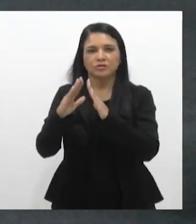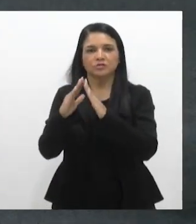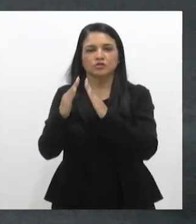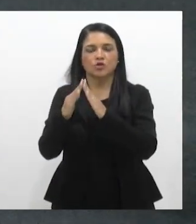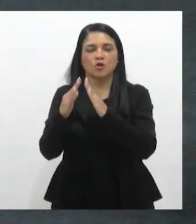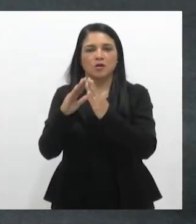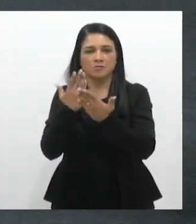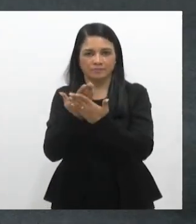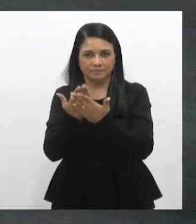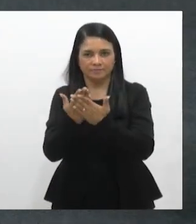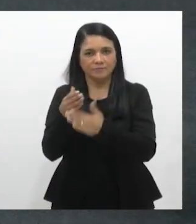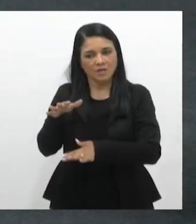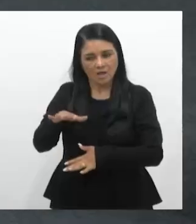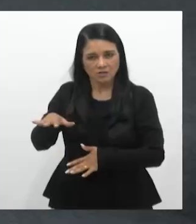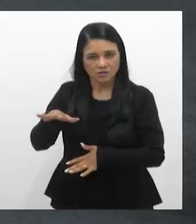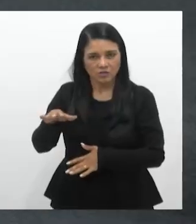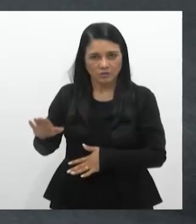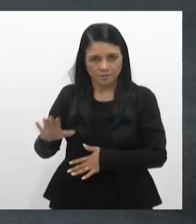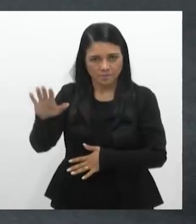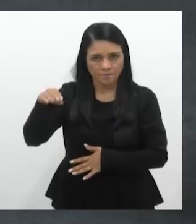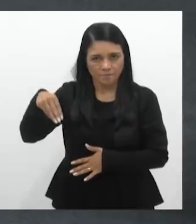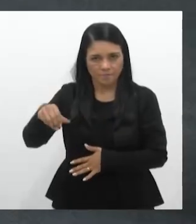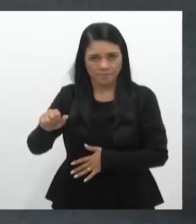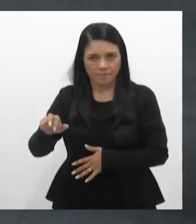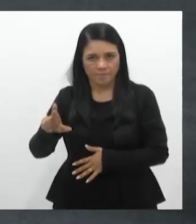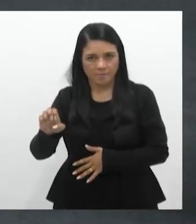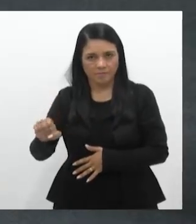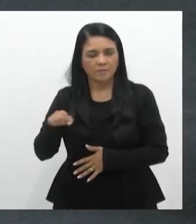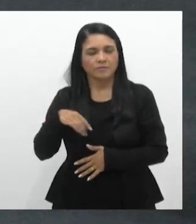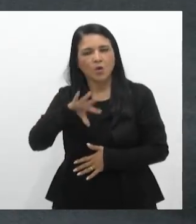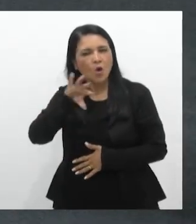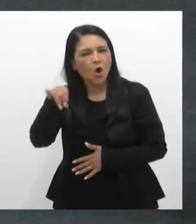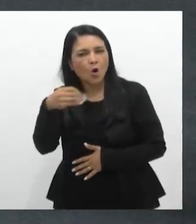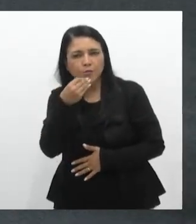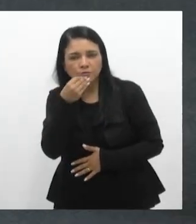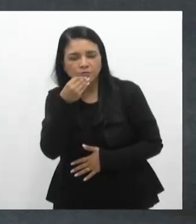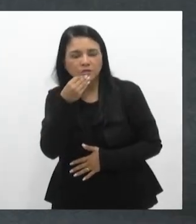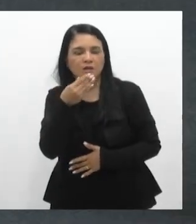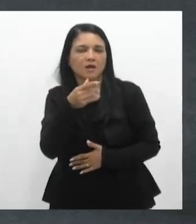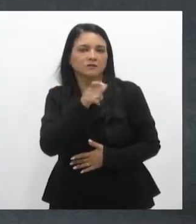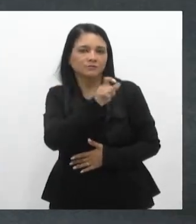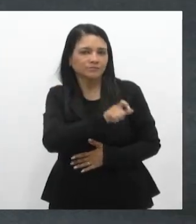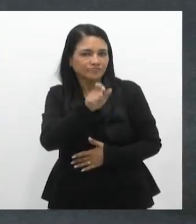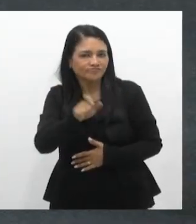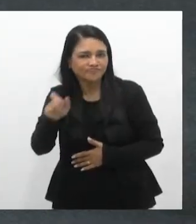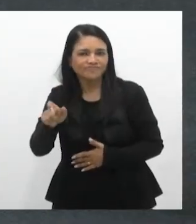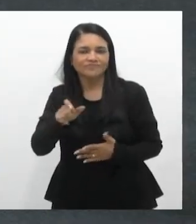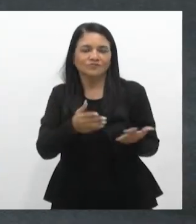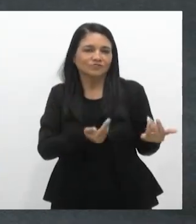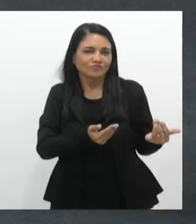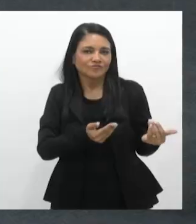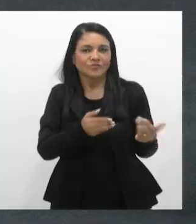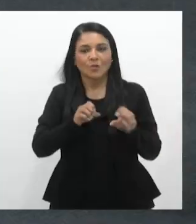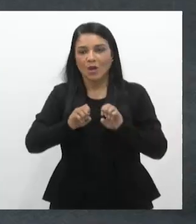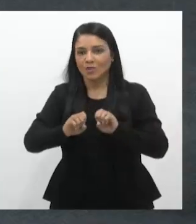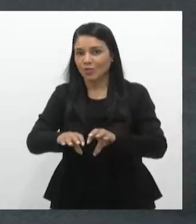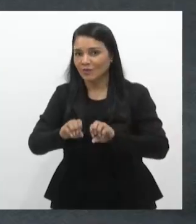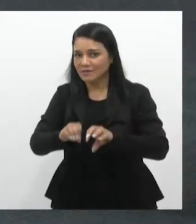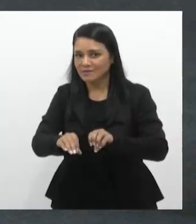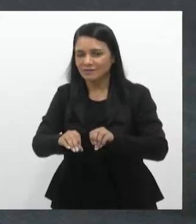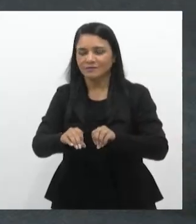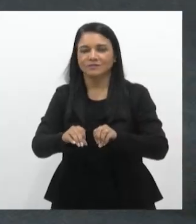região, que vai poder trazer oportunidade para tantos jovens, e através da educação,